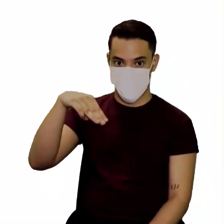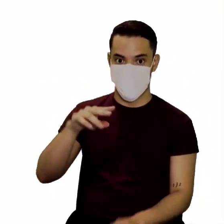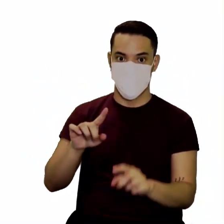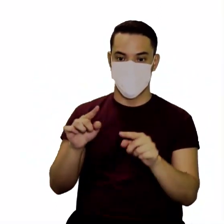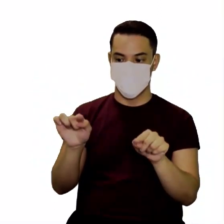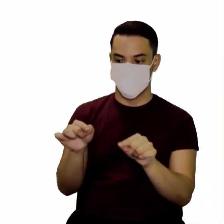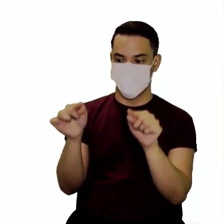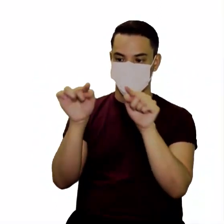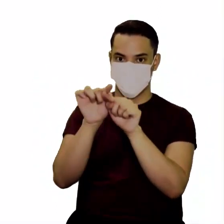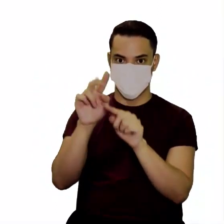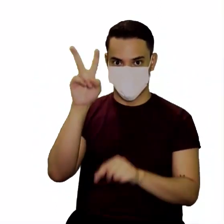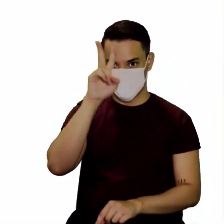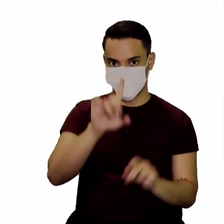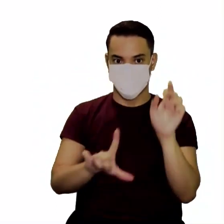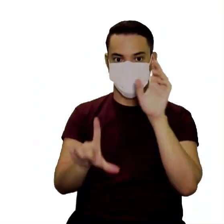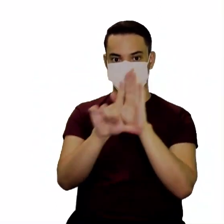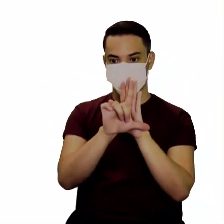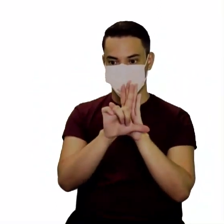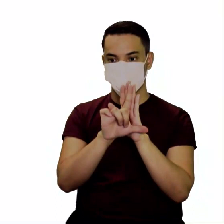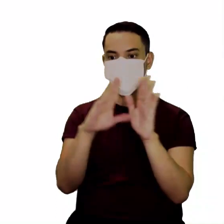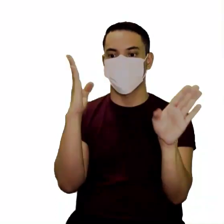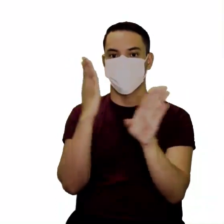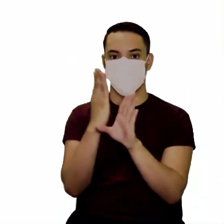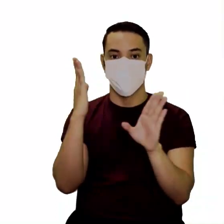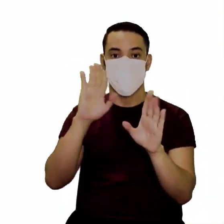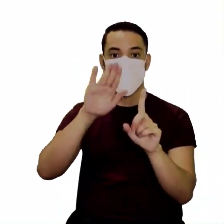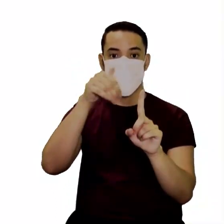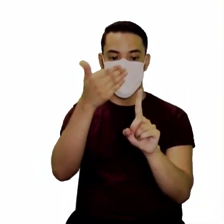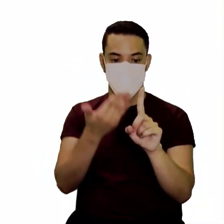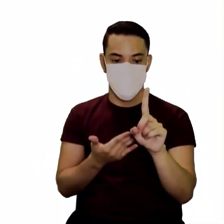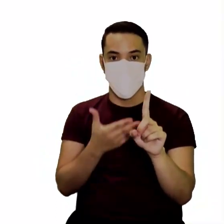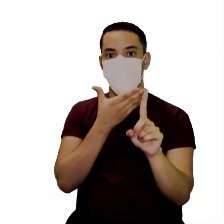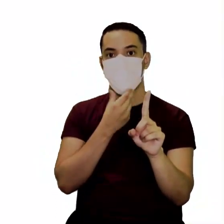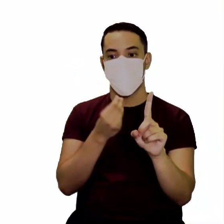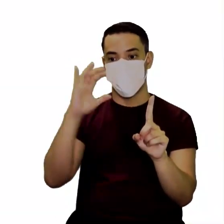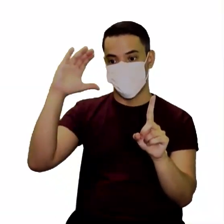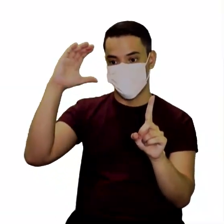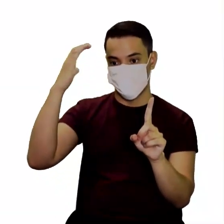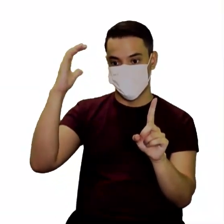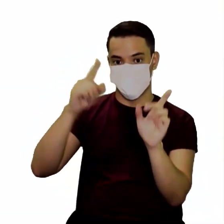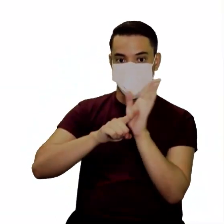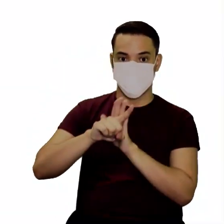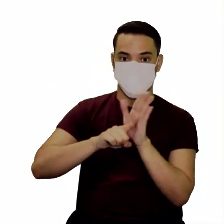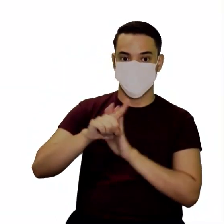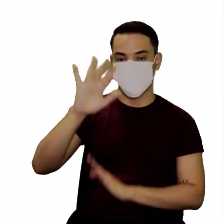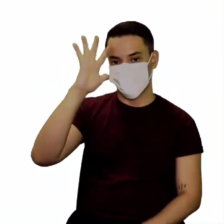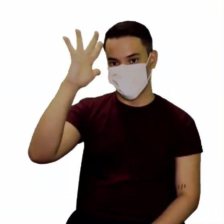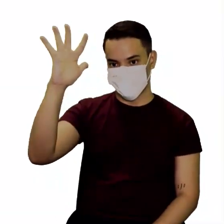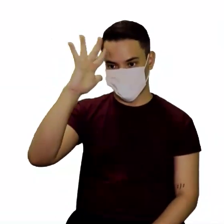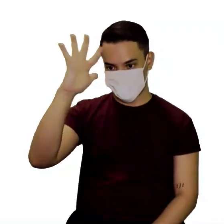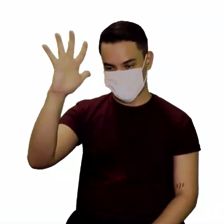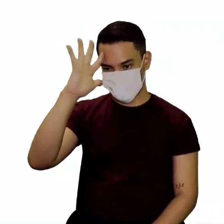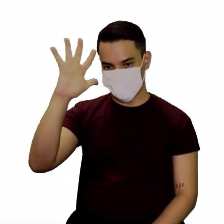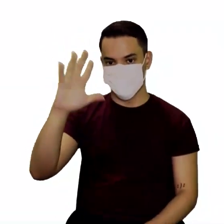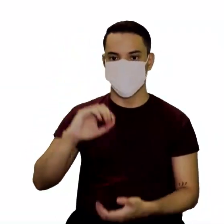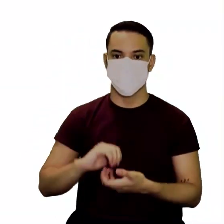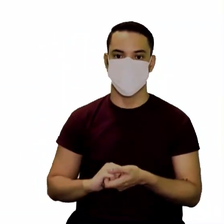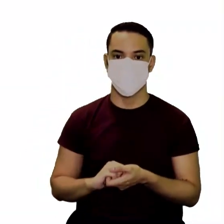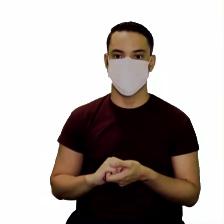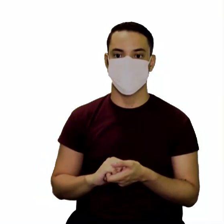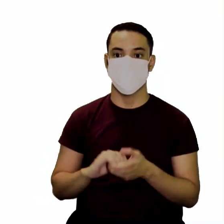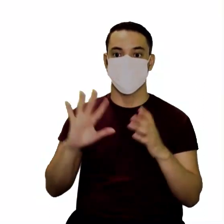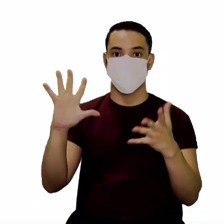letrinha aqui, ohms, em homenagem ao cientista que elaborou essa teoria. Uma unidade do